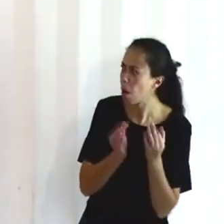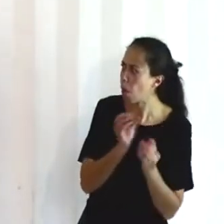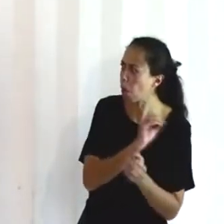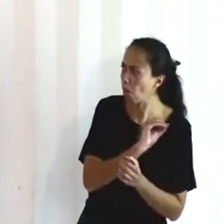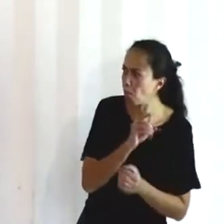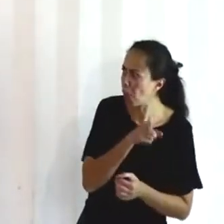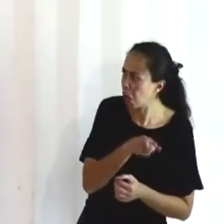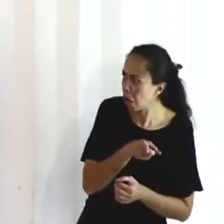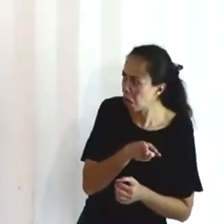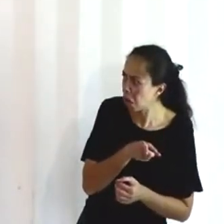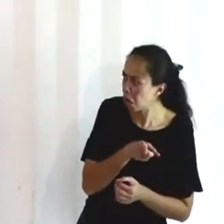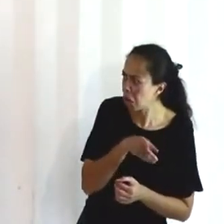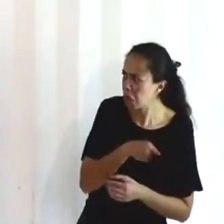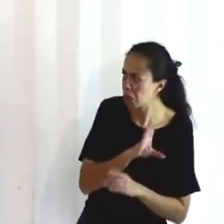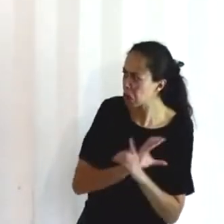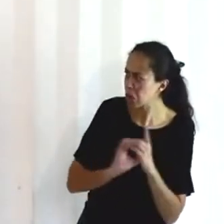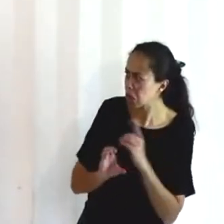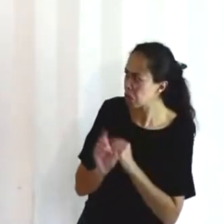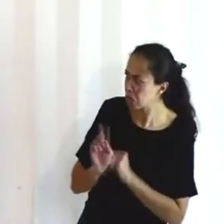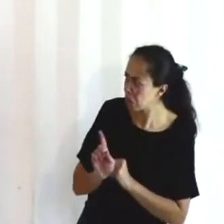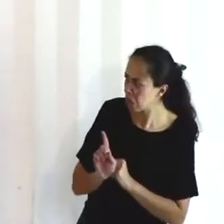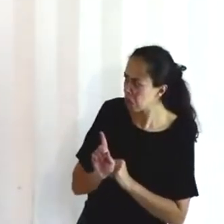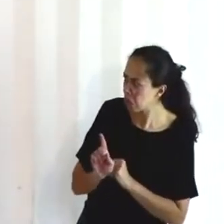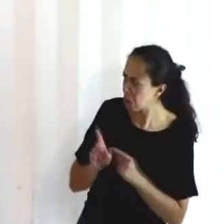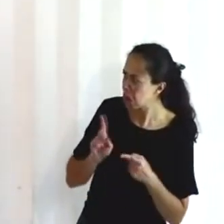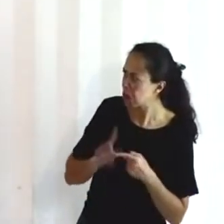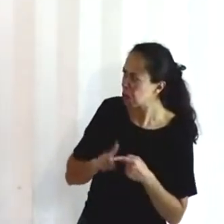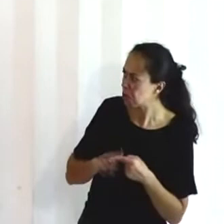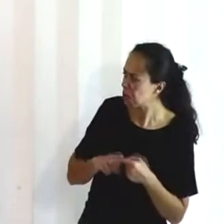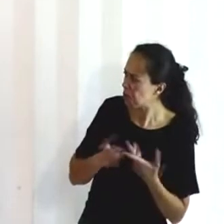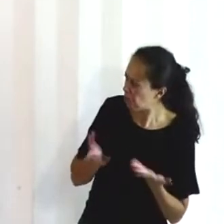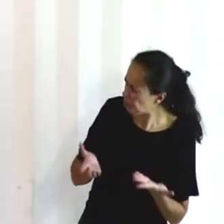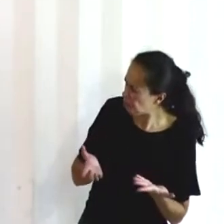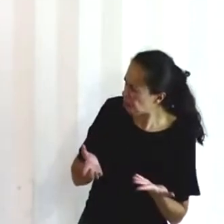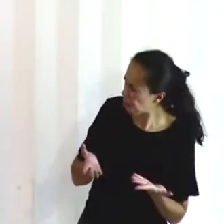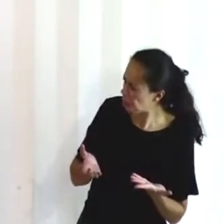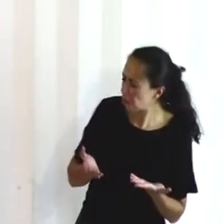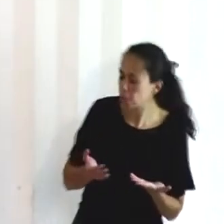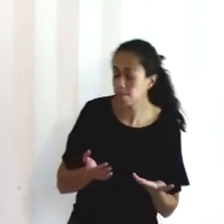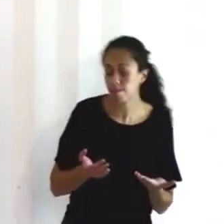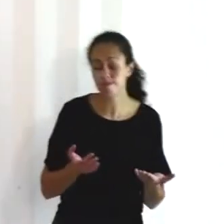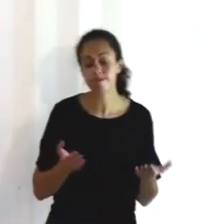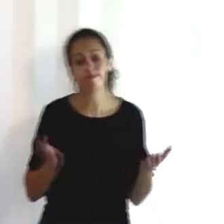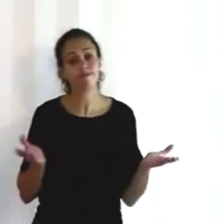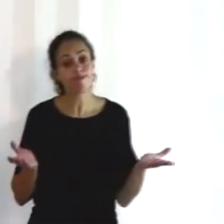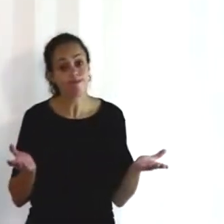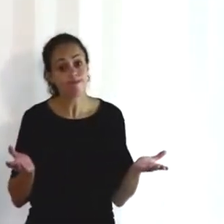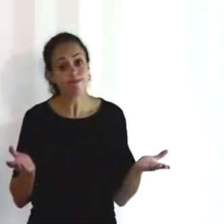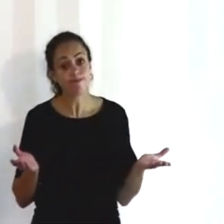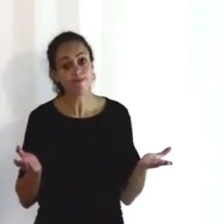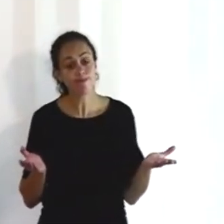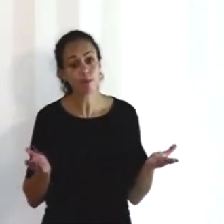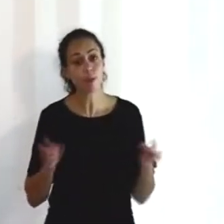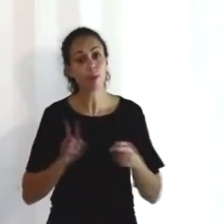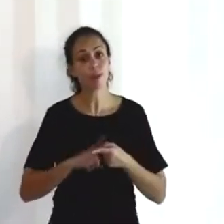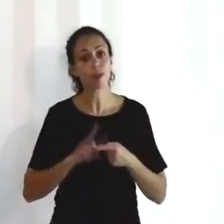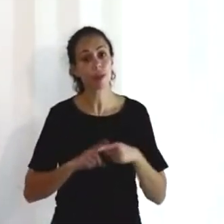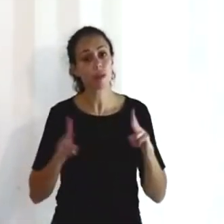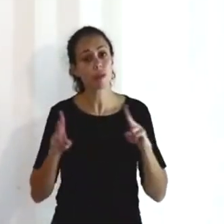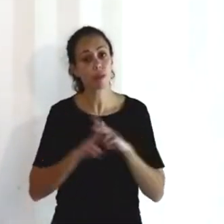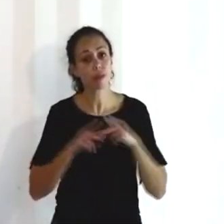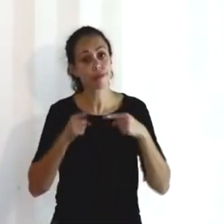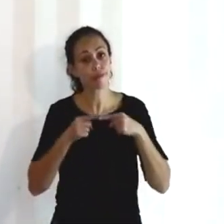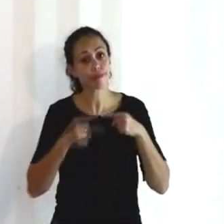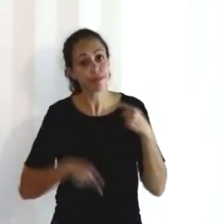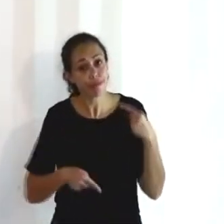não. Porque o perdão é desobrigar aquele que cometeu o pecado de pagar